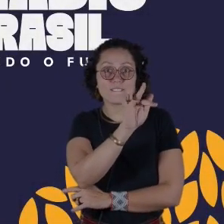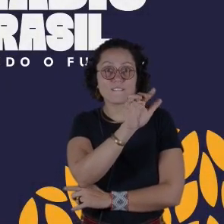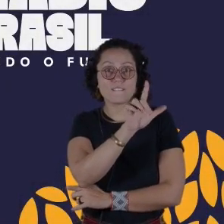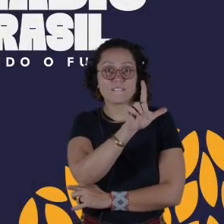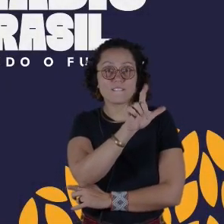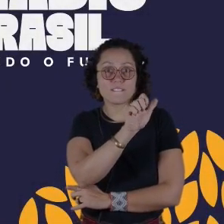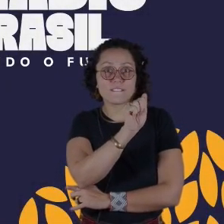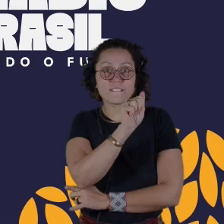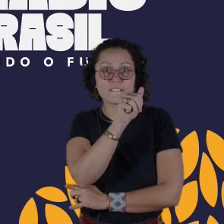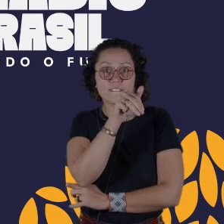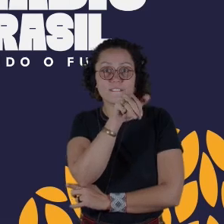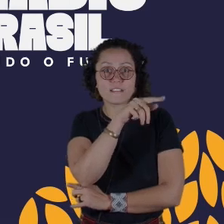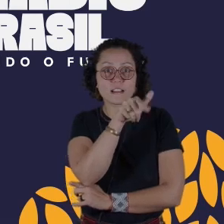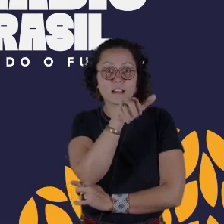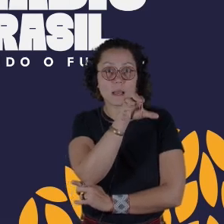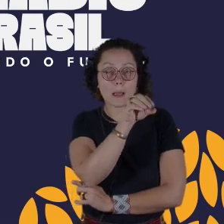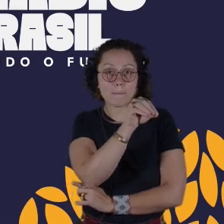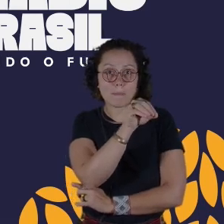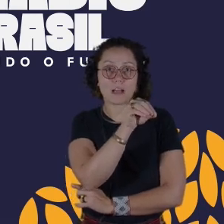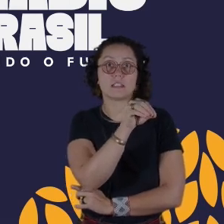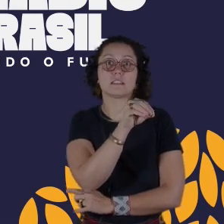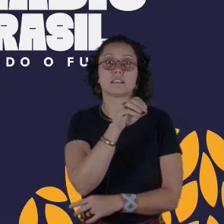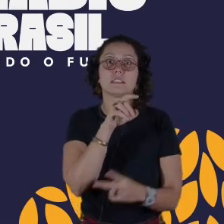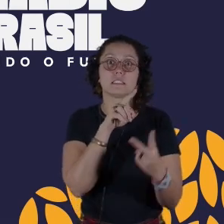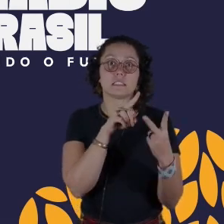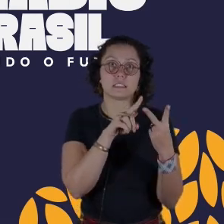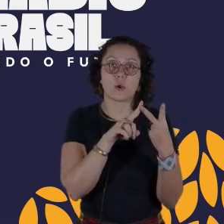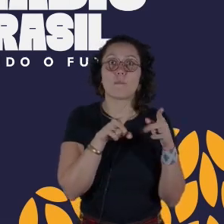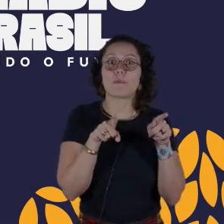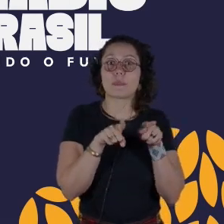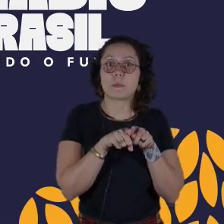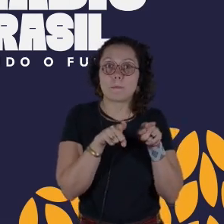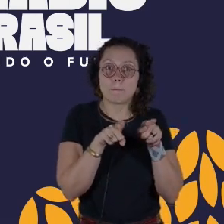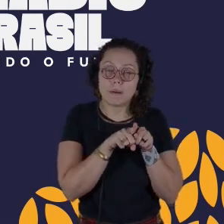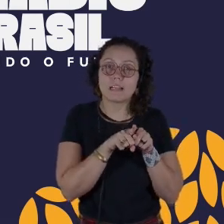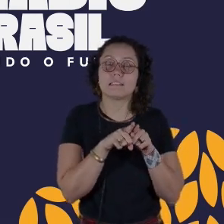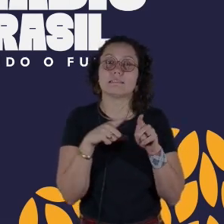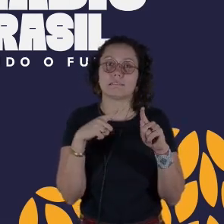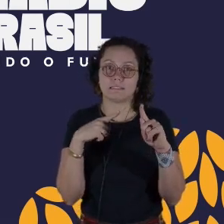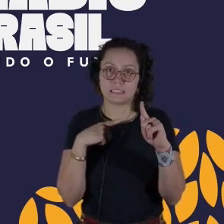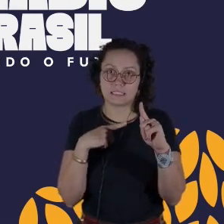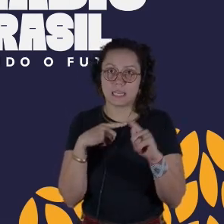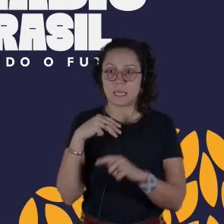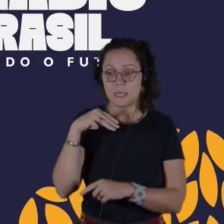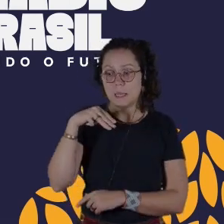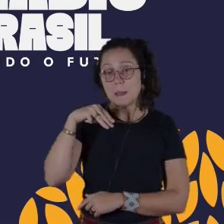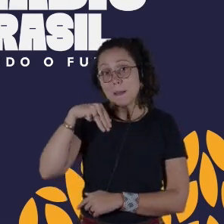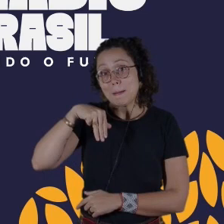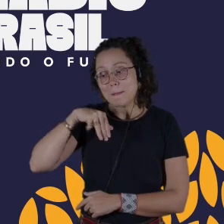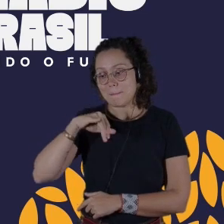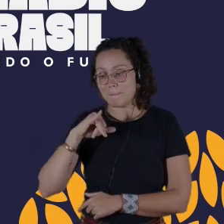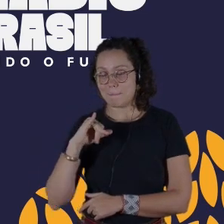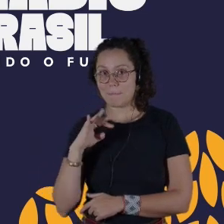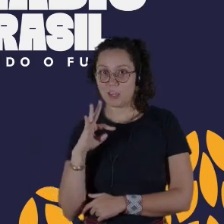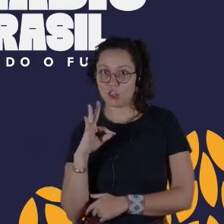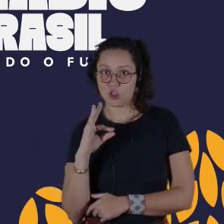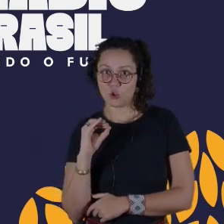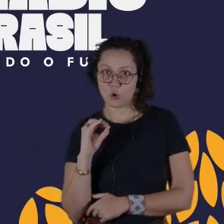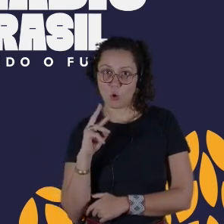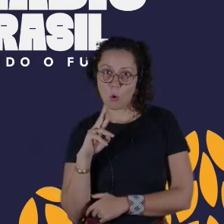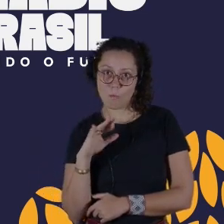1. Disfunção mitocondrial. Eles atuam nos receptores PPAR-gama que estão